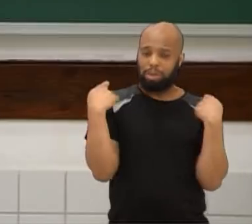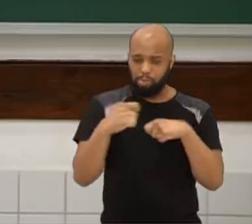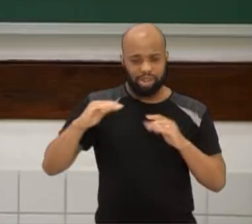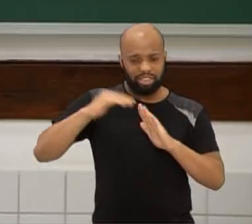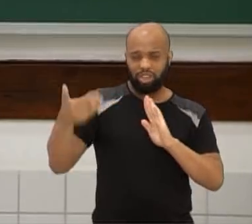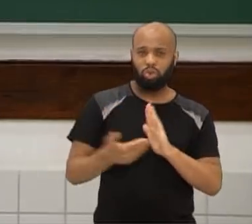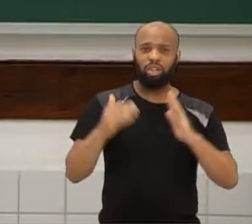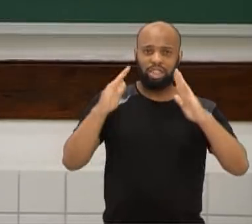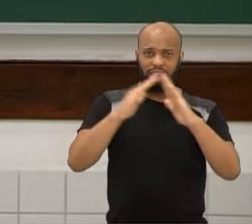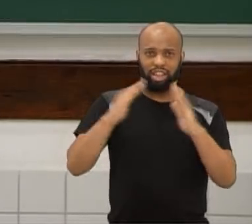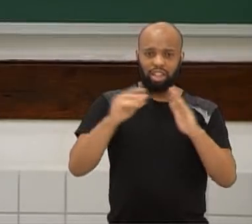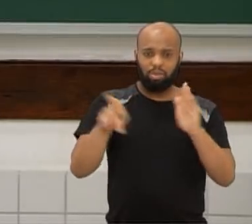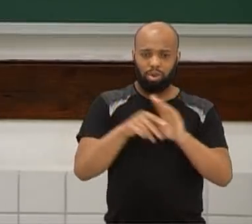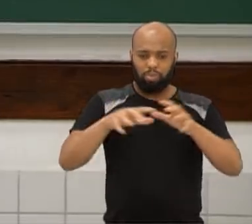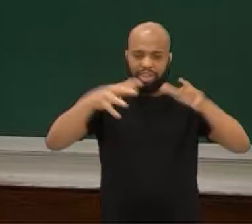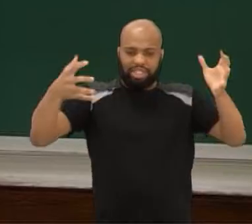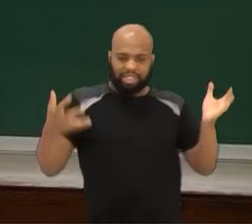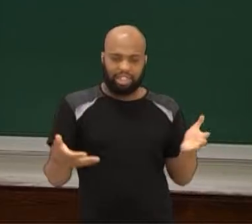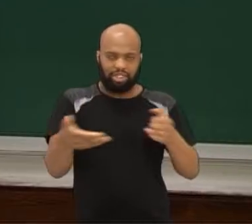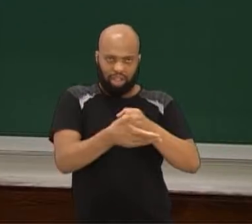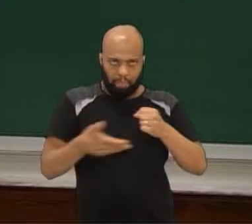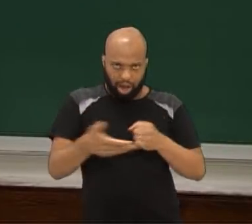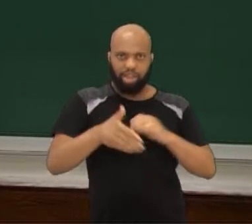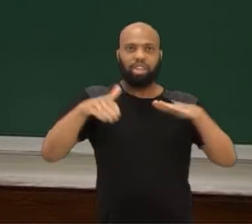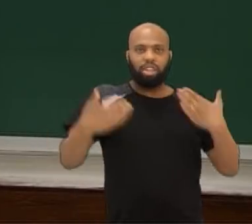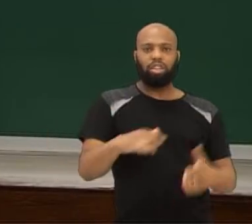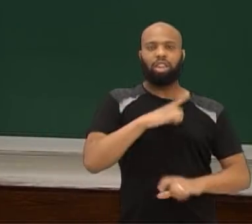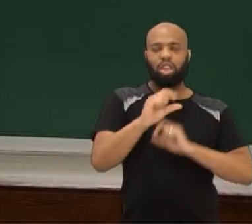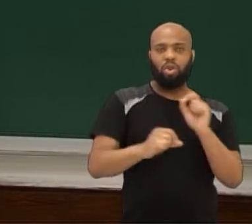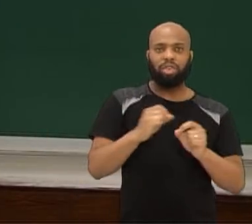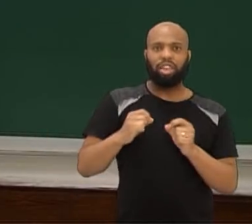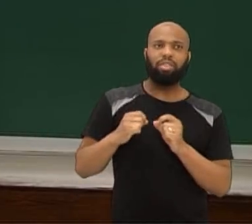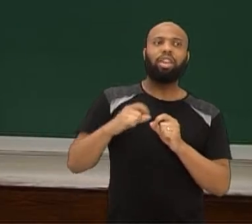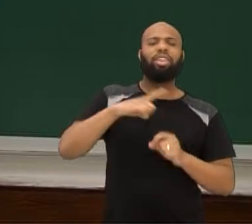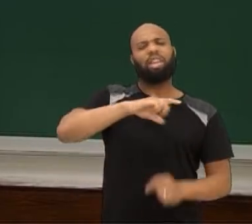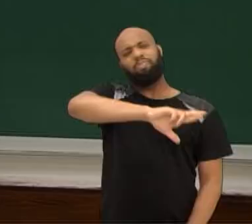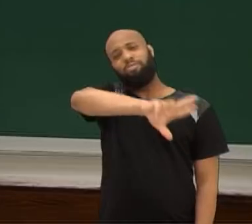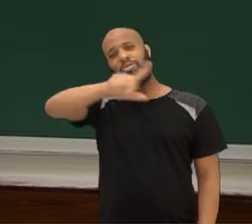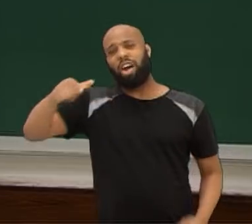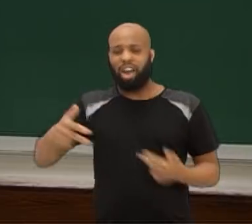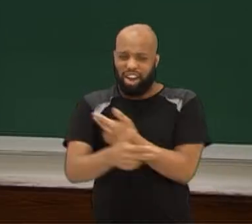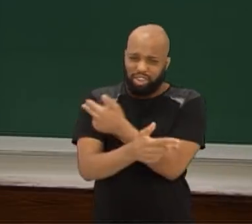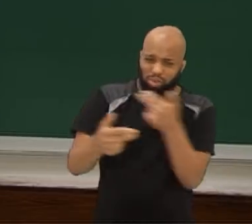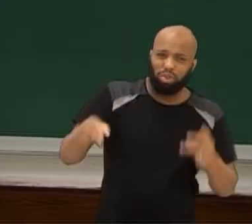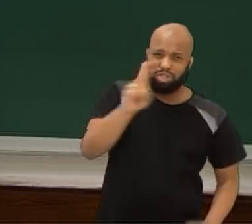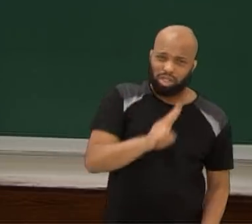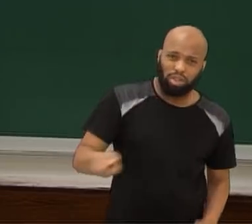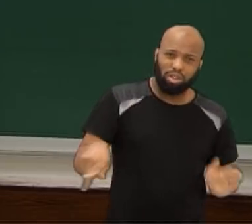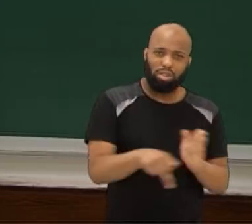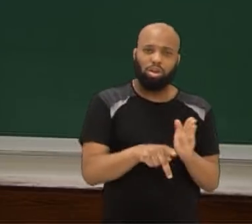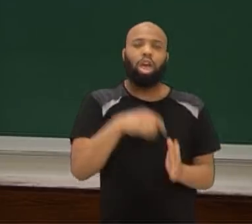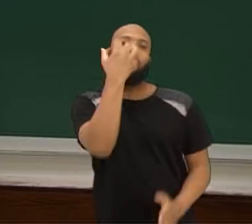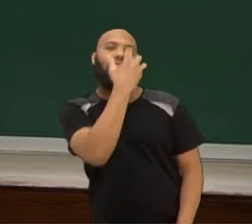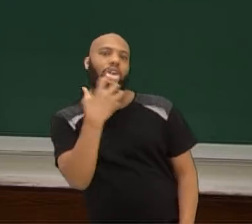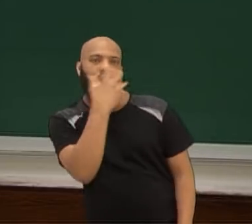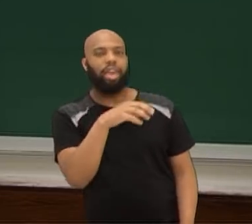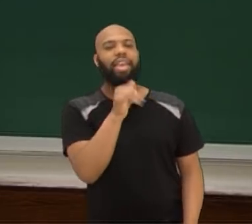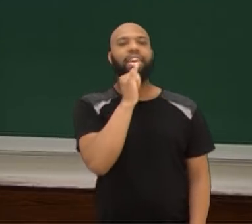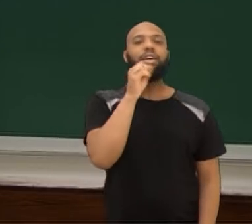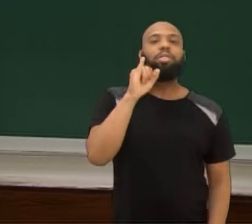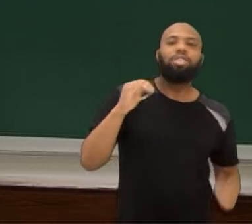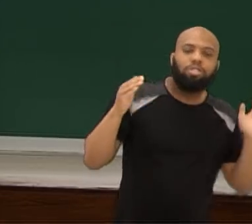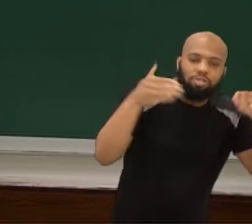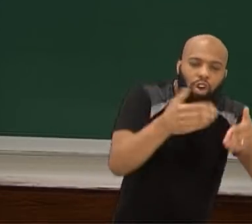de cesta básica. Então, os recursos podem ser os mais variados. Se fosse, por exemplo, o